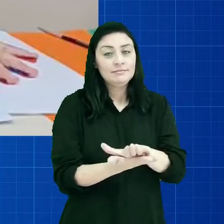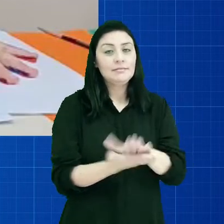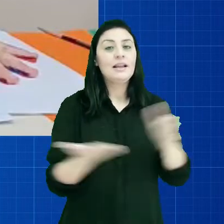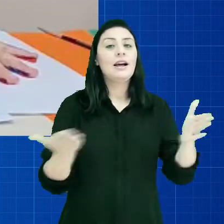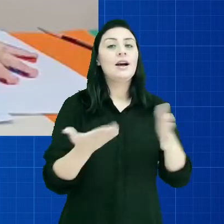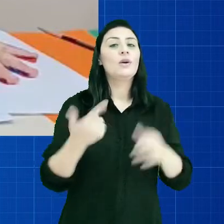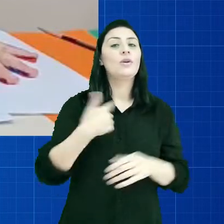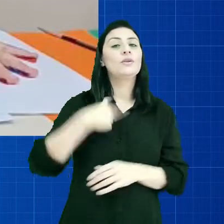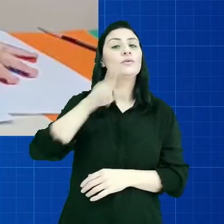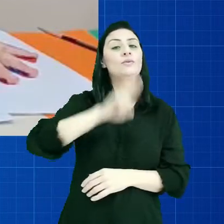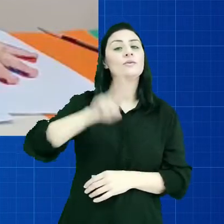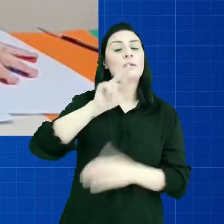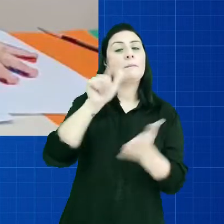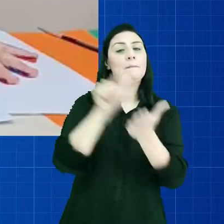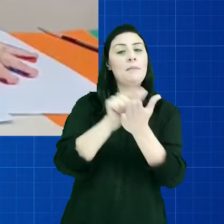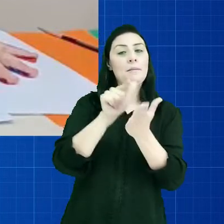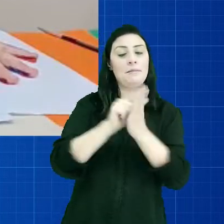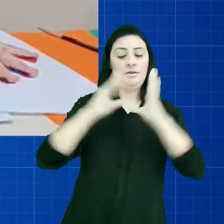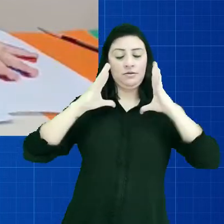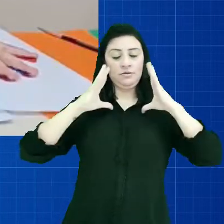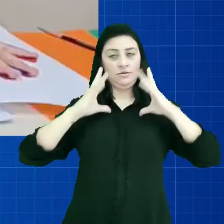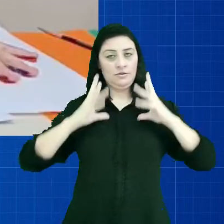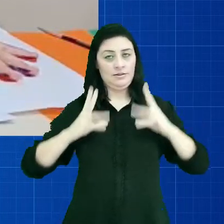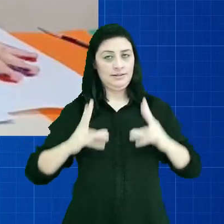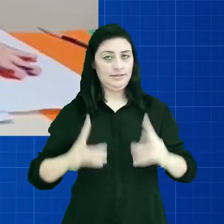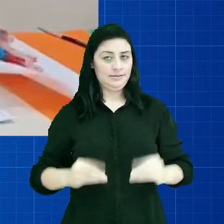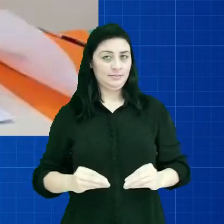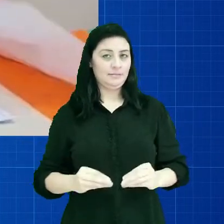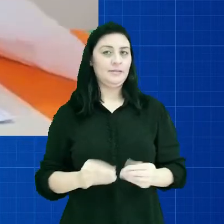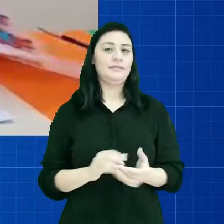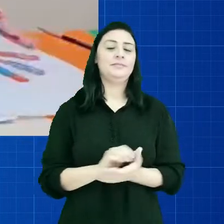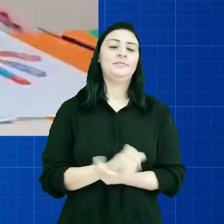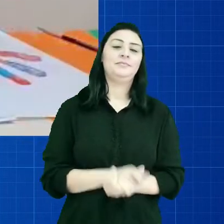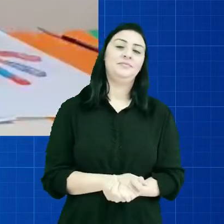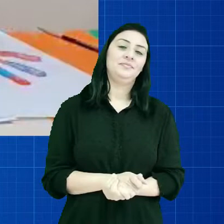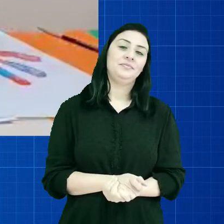Vou utilizar o papel aqui para fazer a higiene da minha mão.